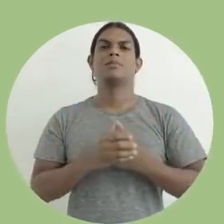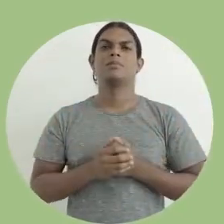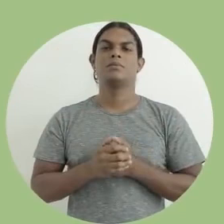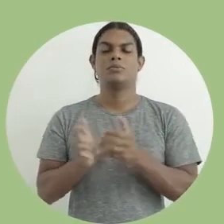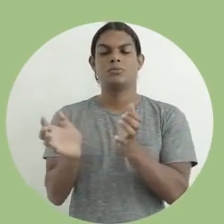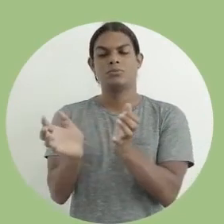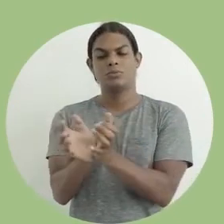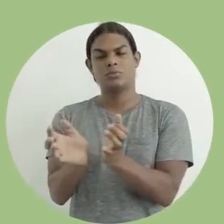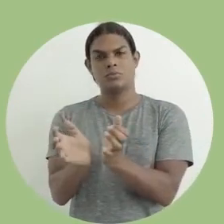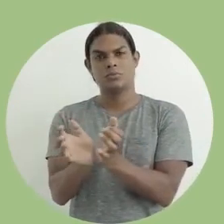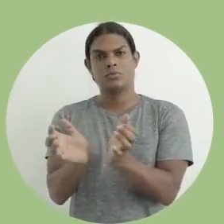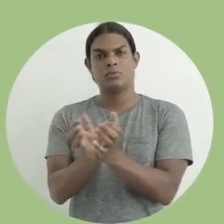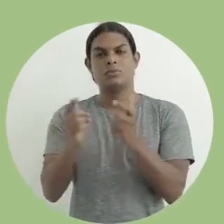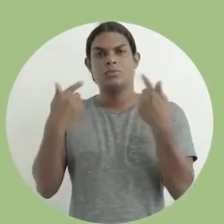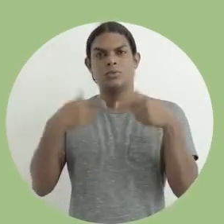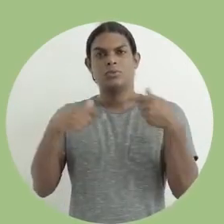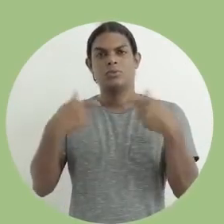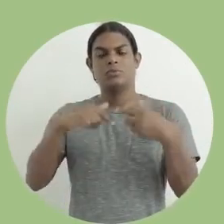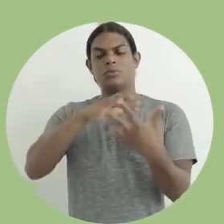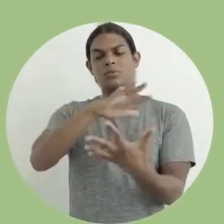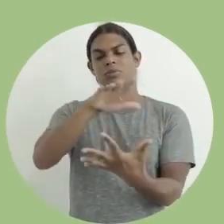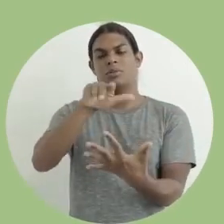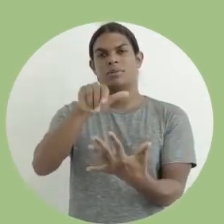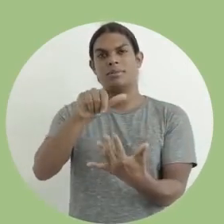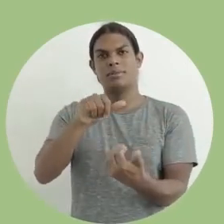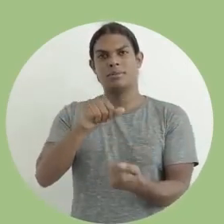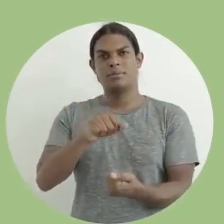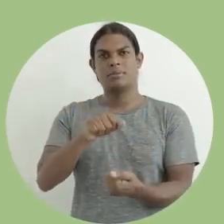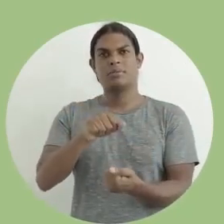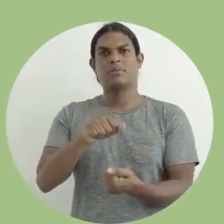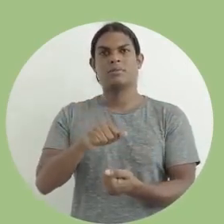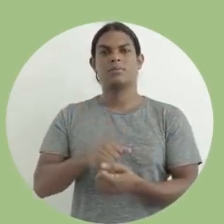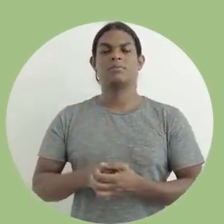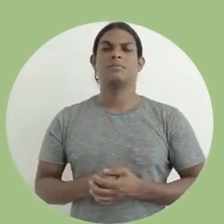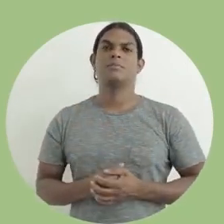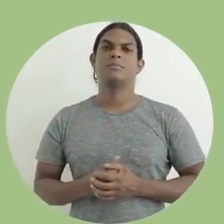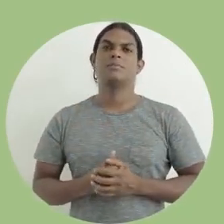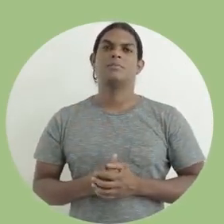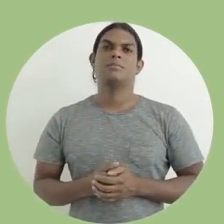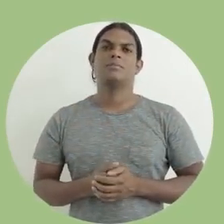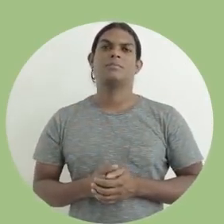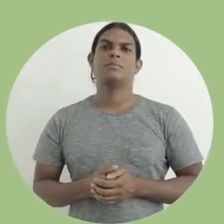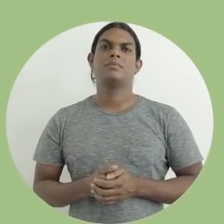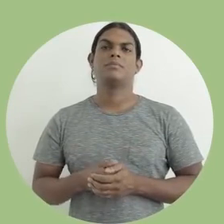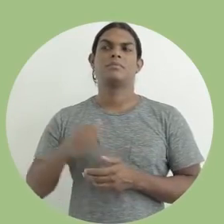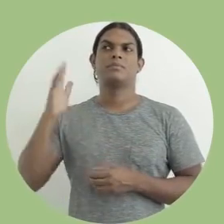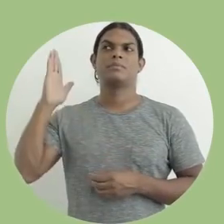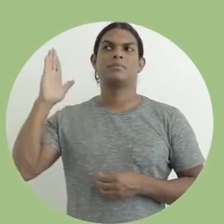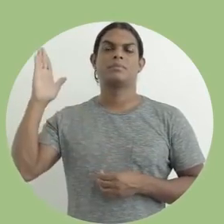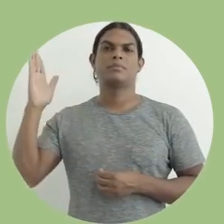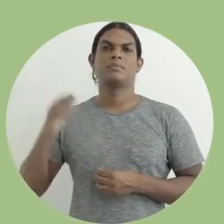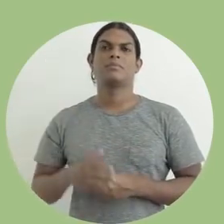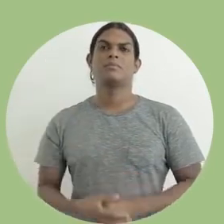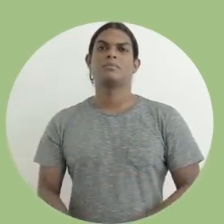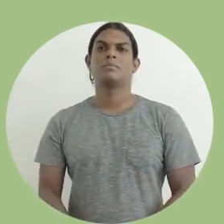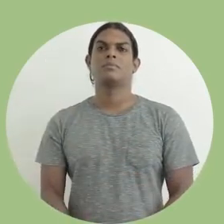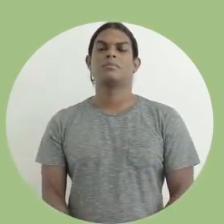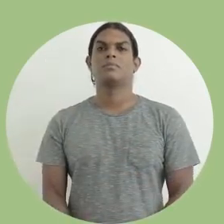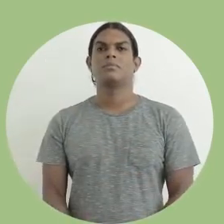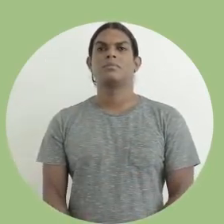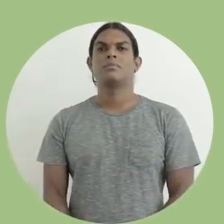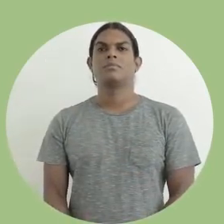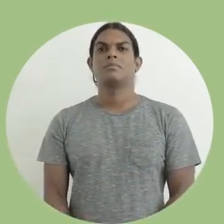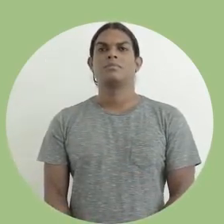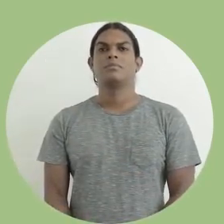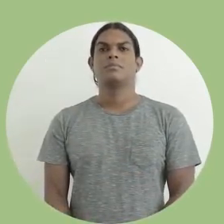inserção na política internacional, seja por meio de uma participação mais relevante em organismos multilaterais, seja